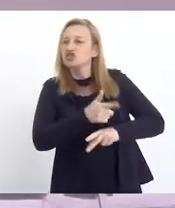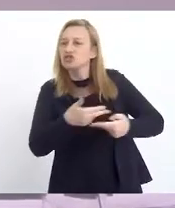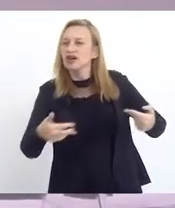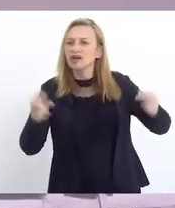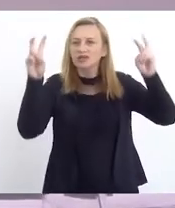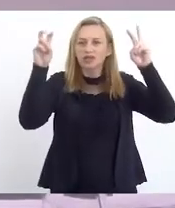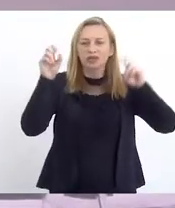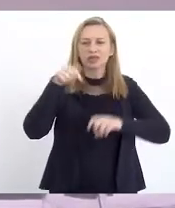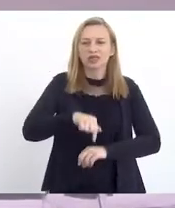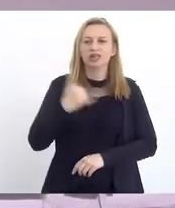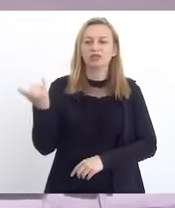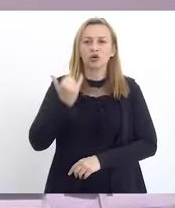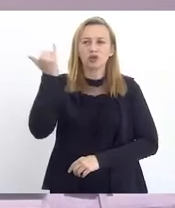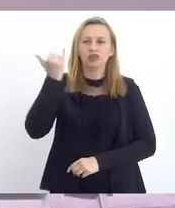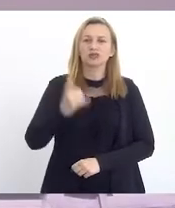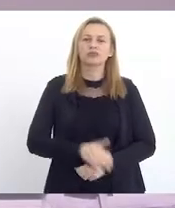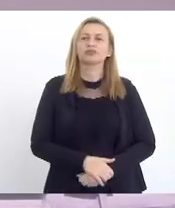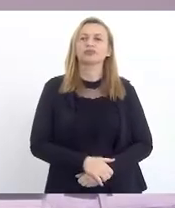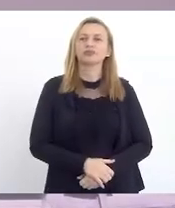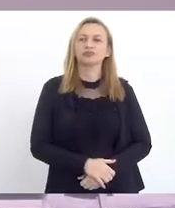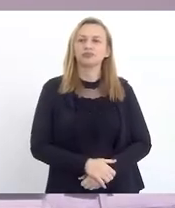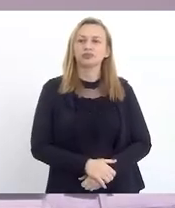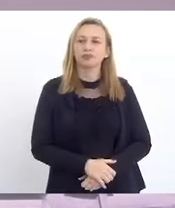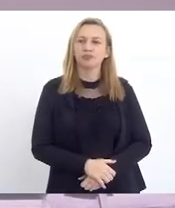aqui importantes.